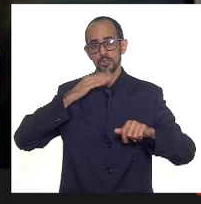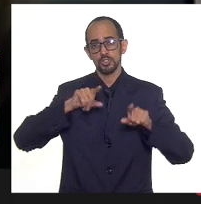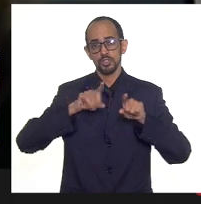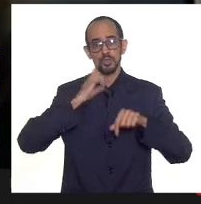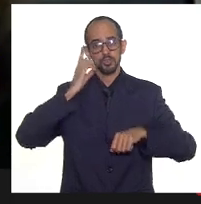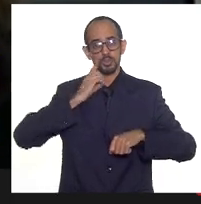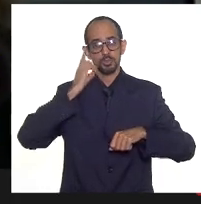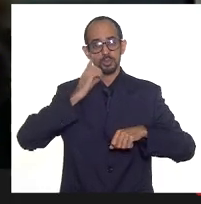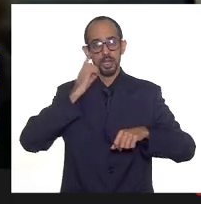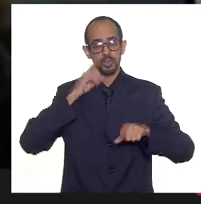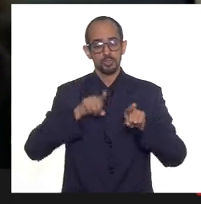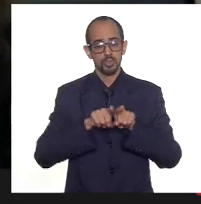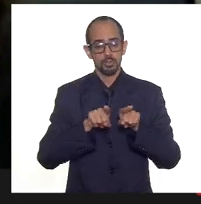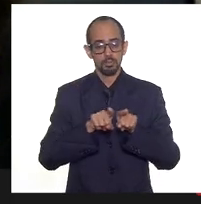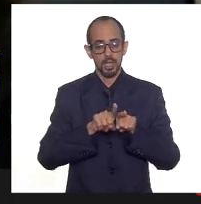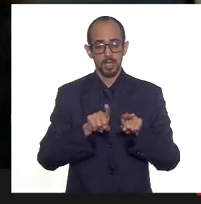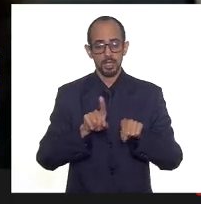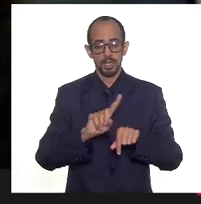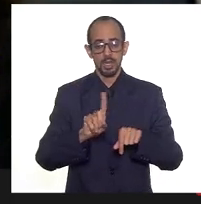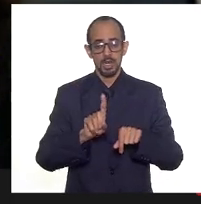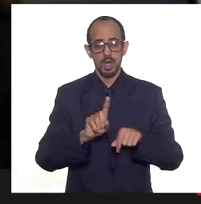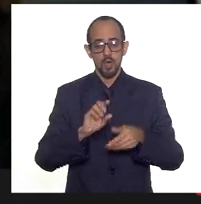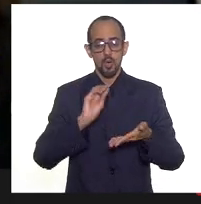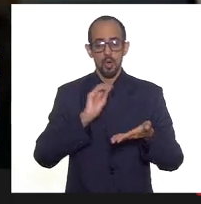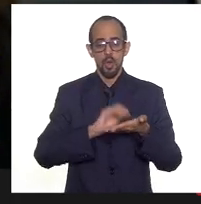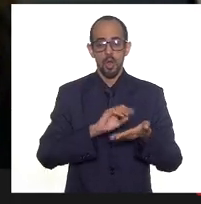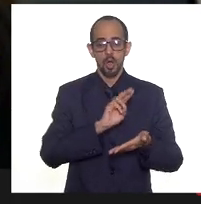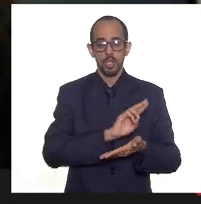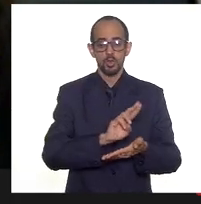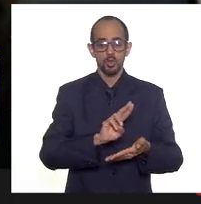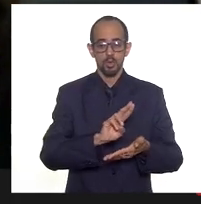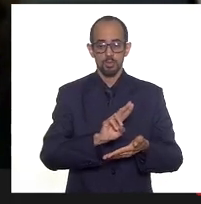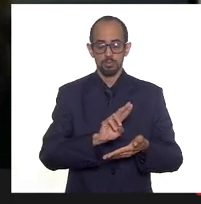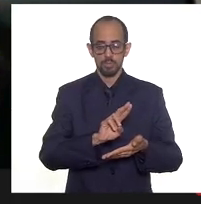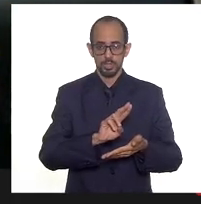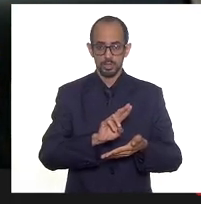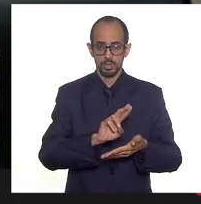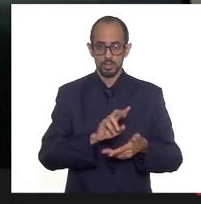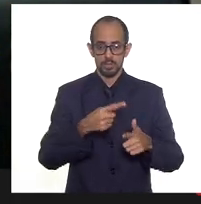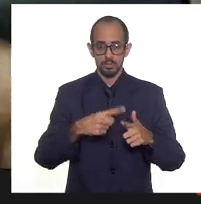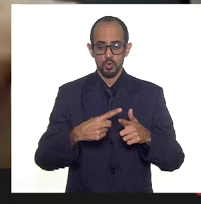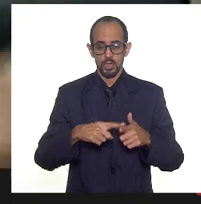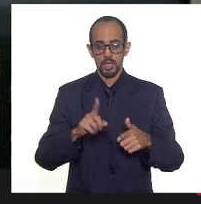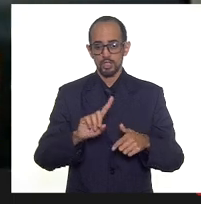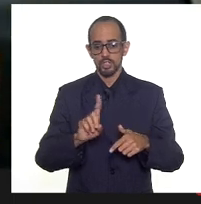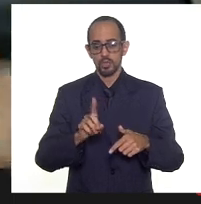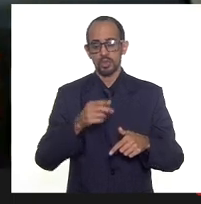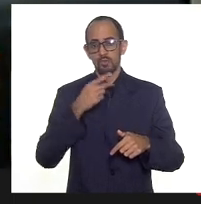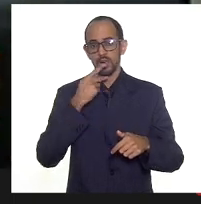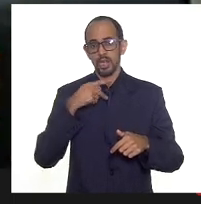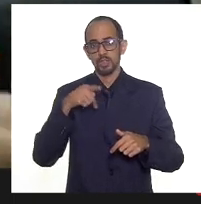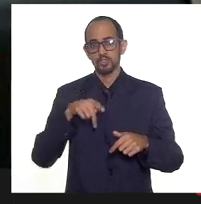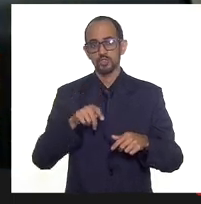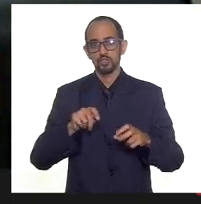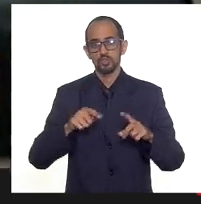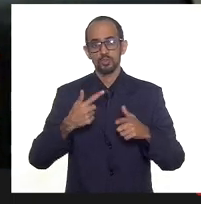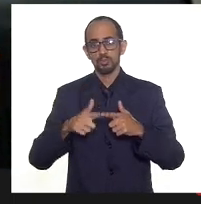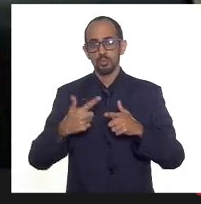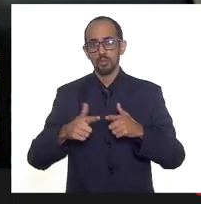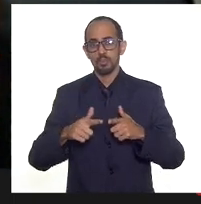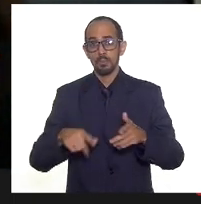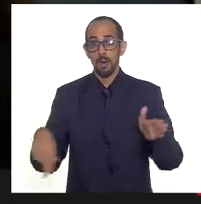não nominem, né, as identificações, porque nós não estamos tratando de um caso específico dessa ou